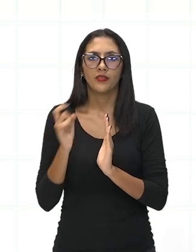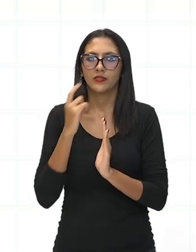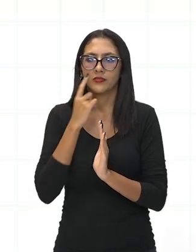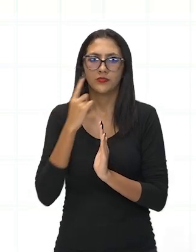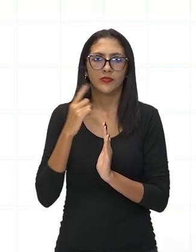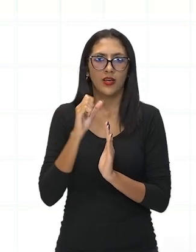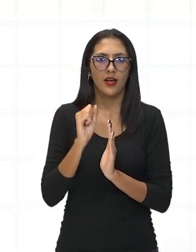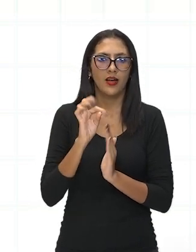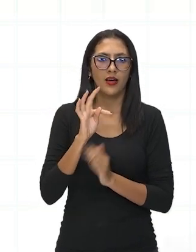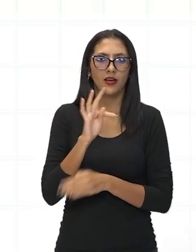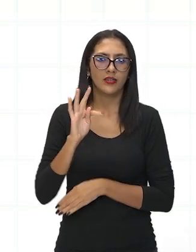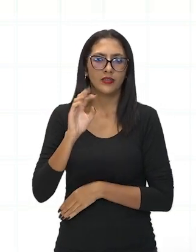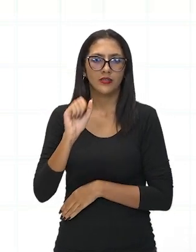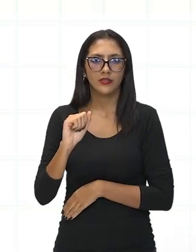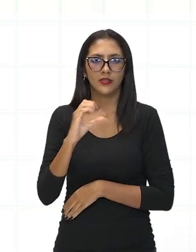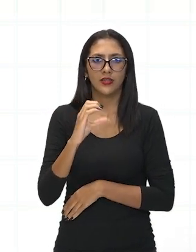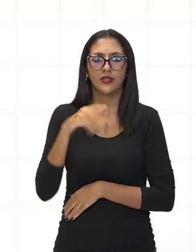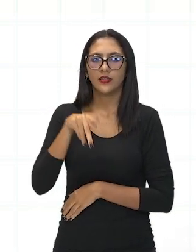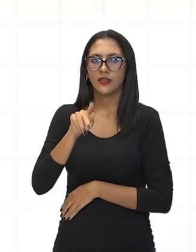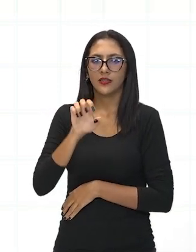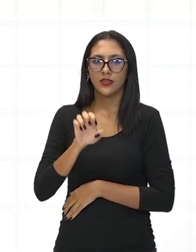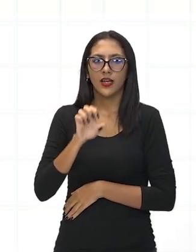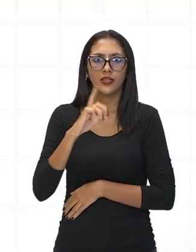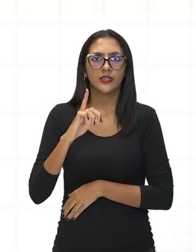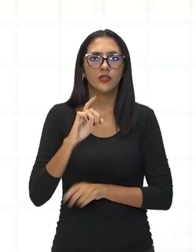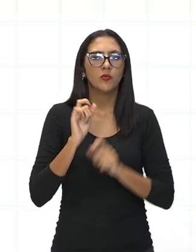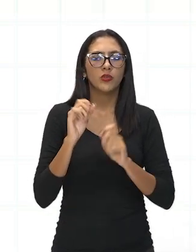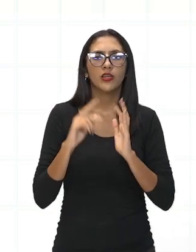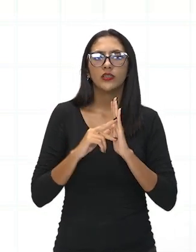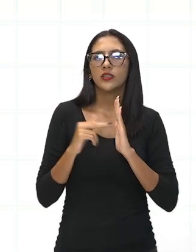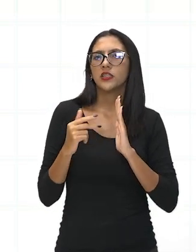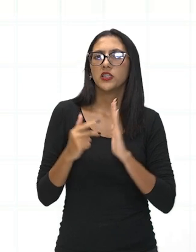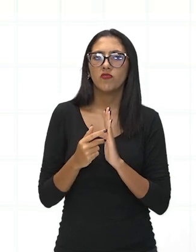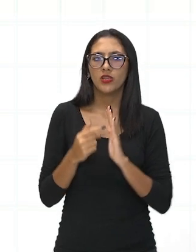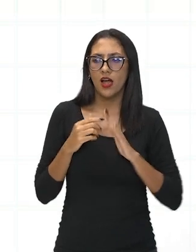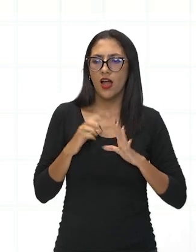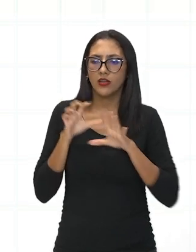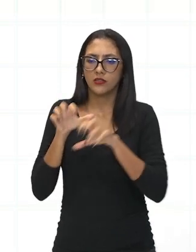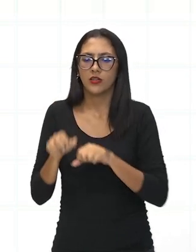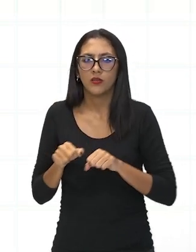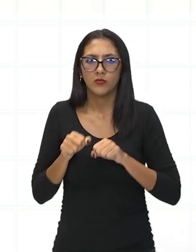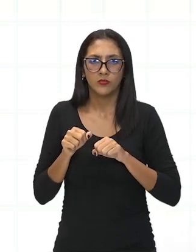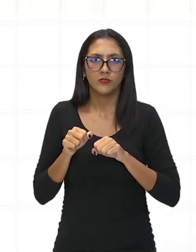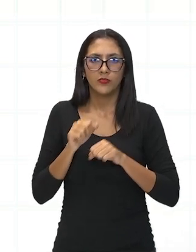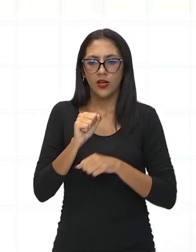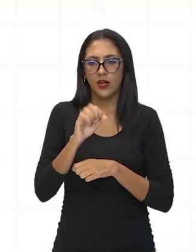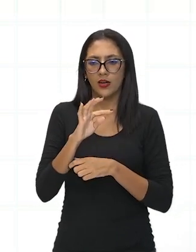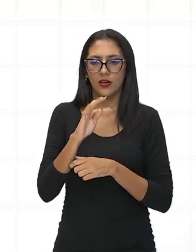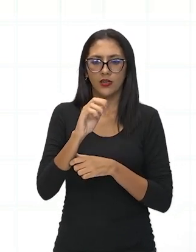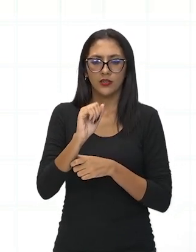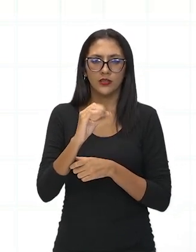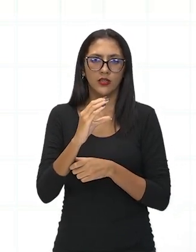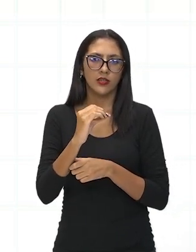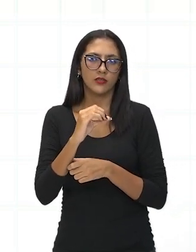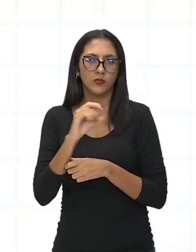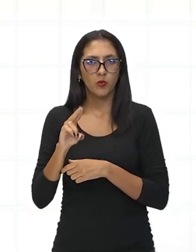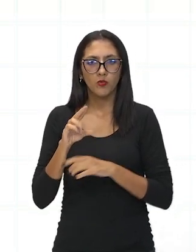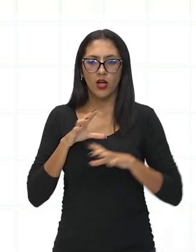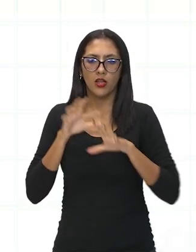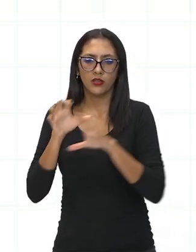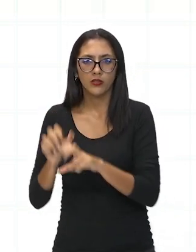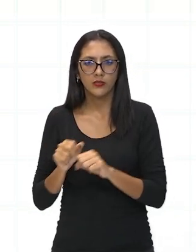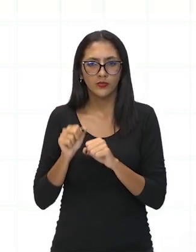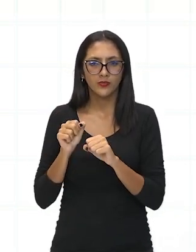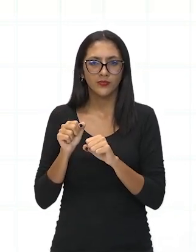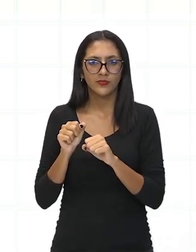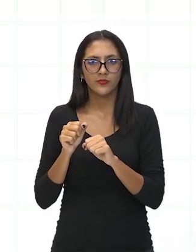attacked, tá bom? Que é o verbo atacou, foi conjugado aqui, ok? Se já tem o simple past, eu já sei que aqui,